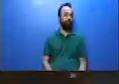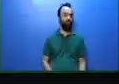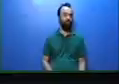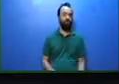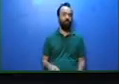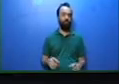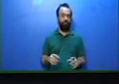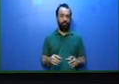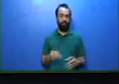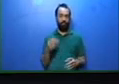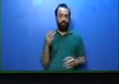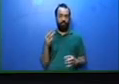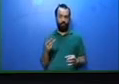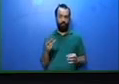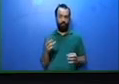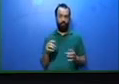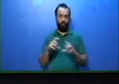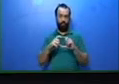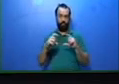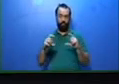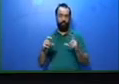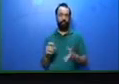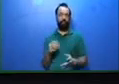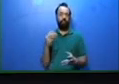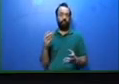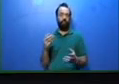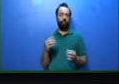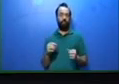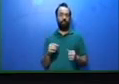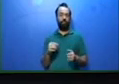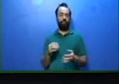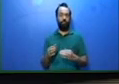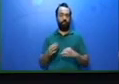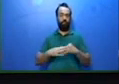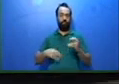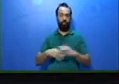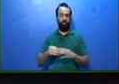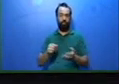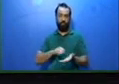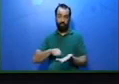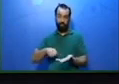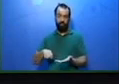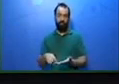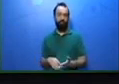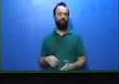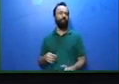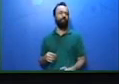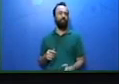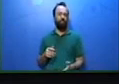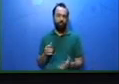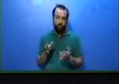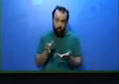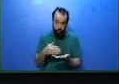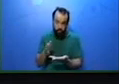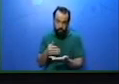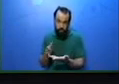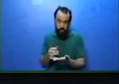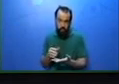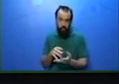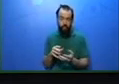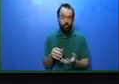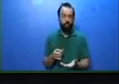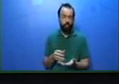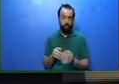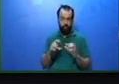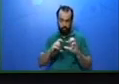3 tirinhas, 3 autores, tá? É difícil encontrar alguém que não goste de ler as tirinhas, né?